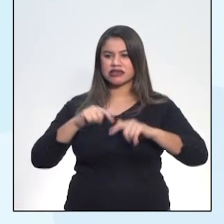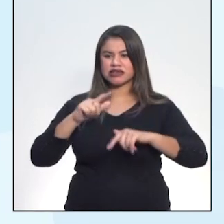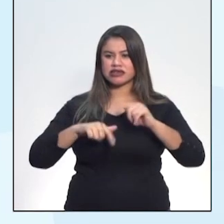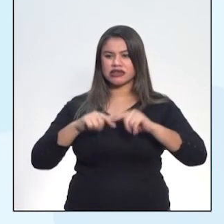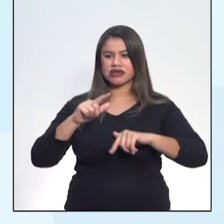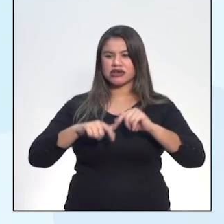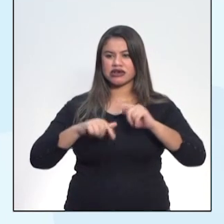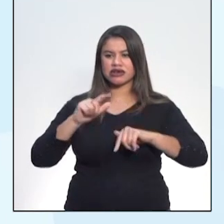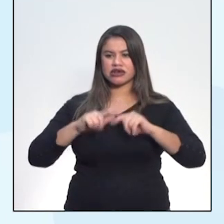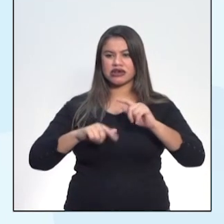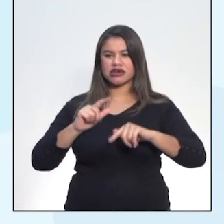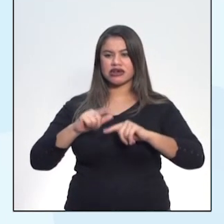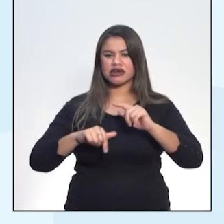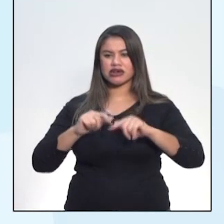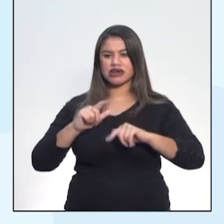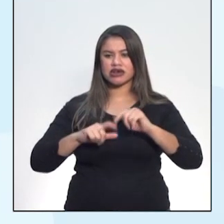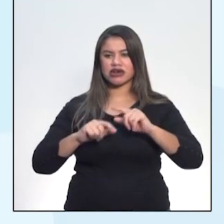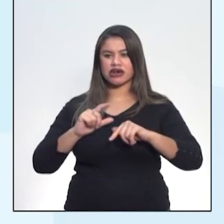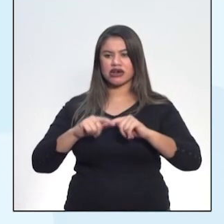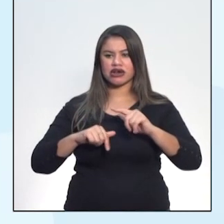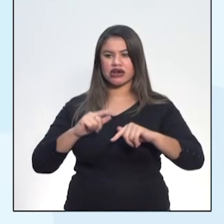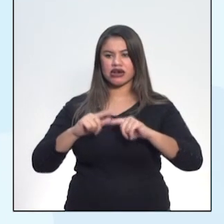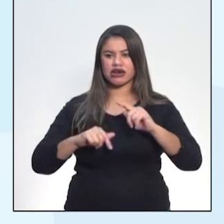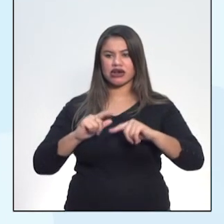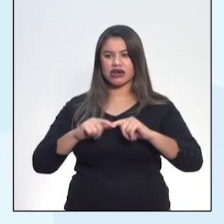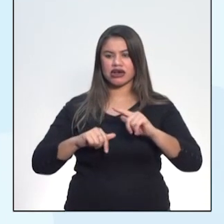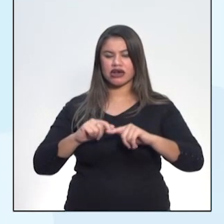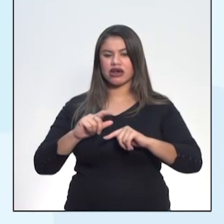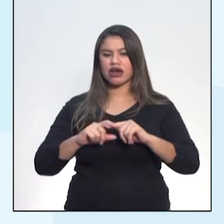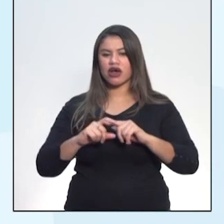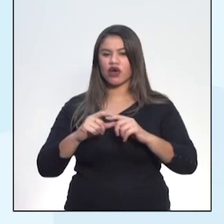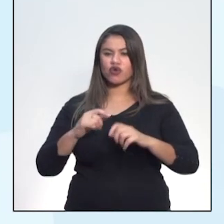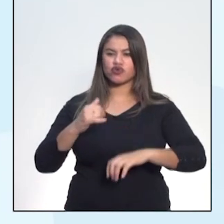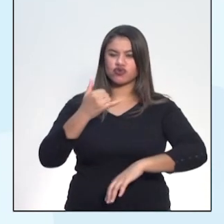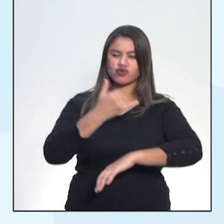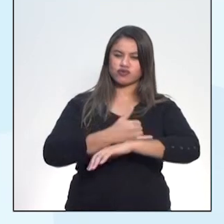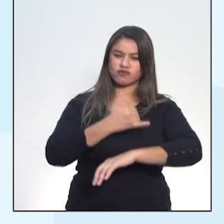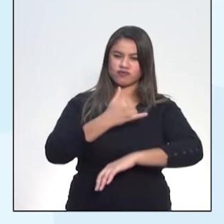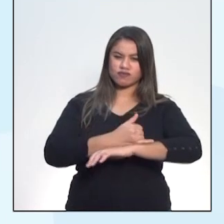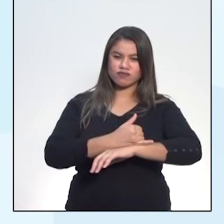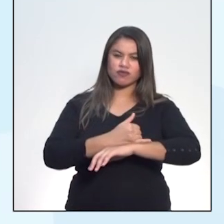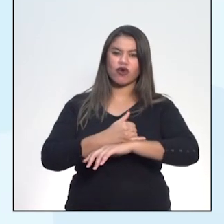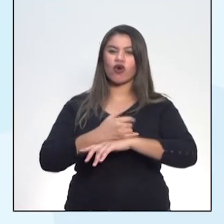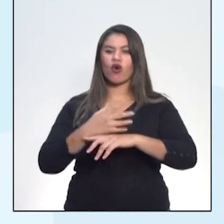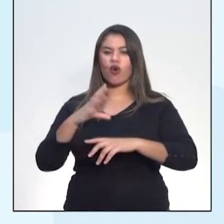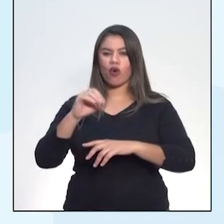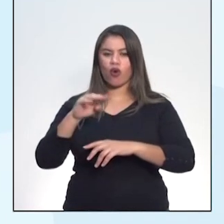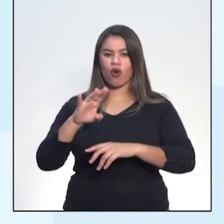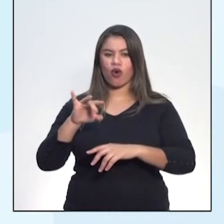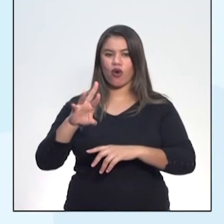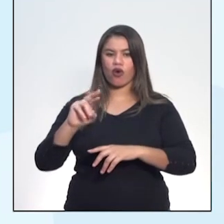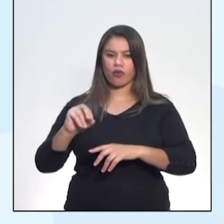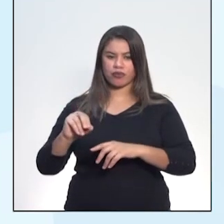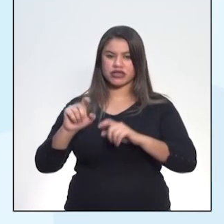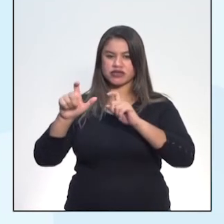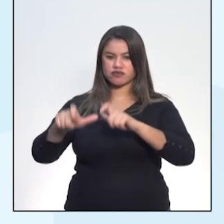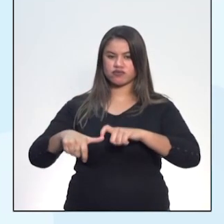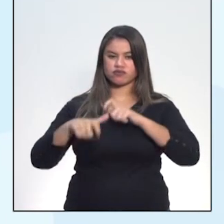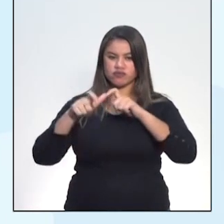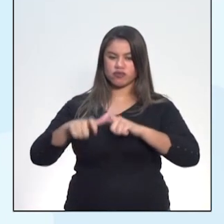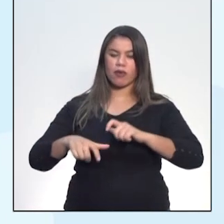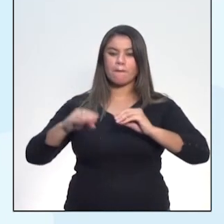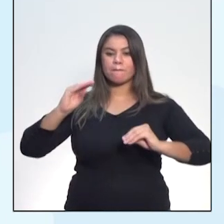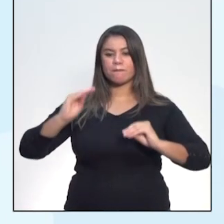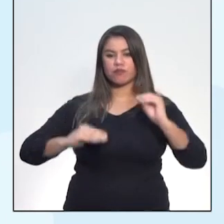eram o chumbo, o ferro, o cobre e produtos agrícolas, como a borracha e